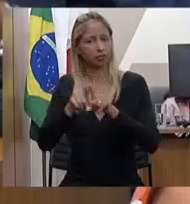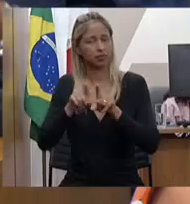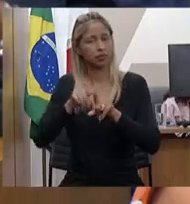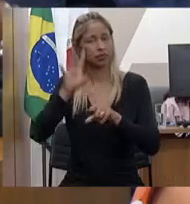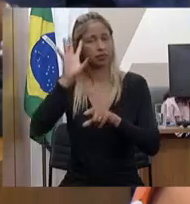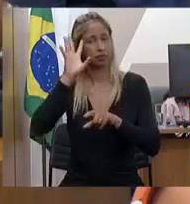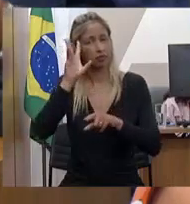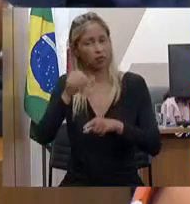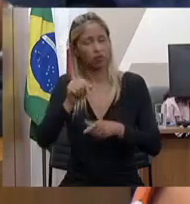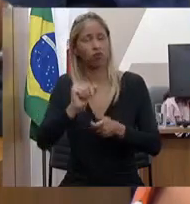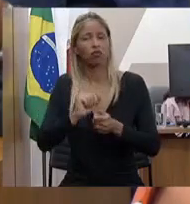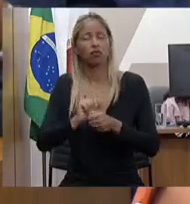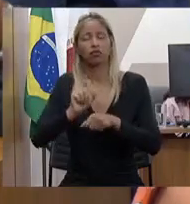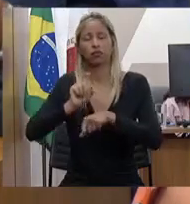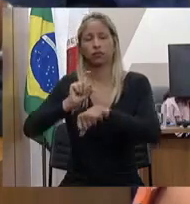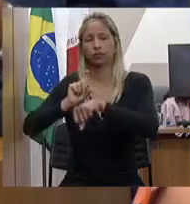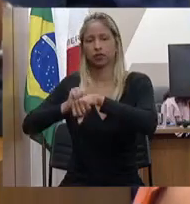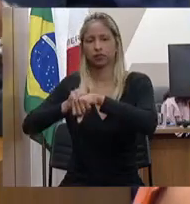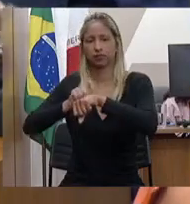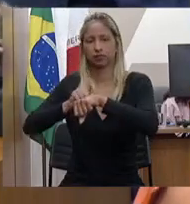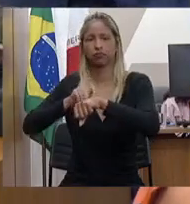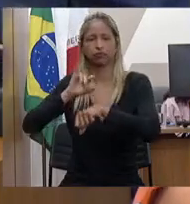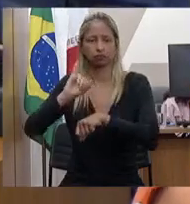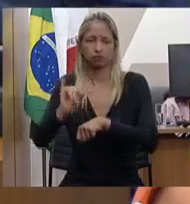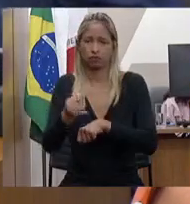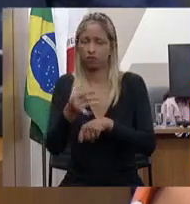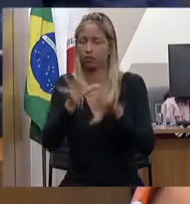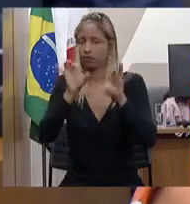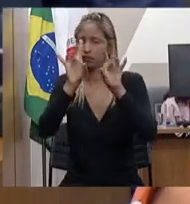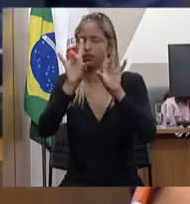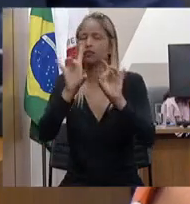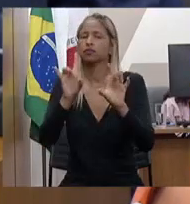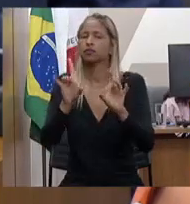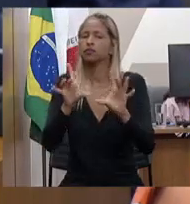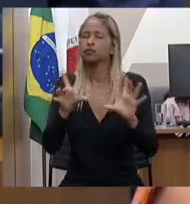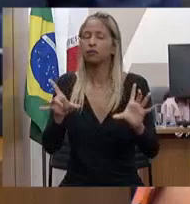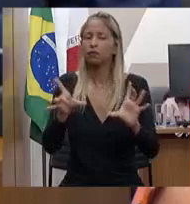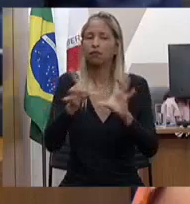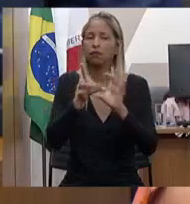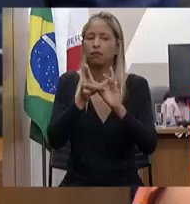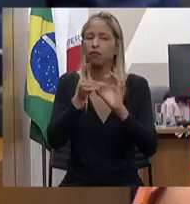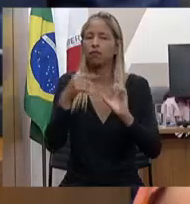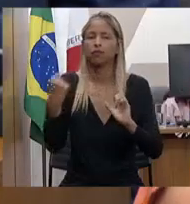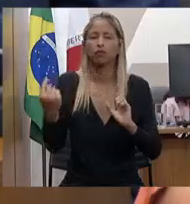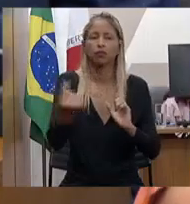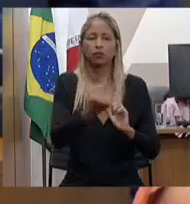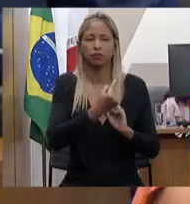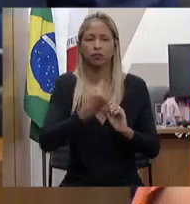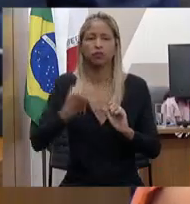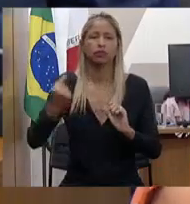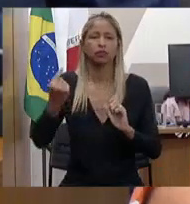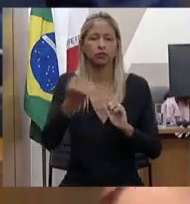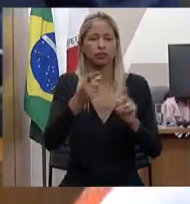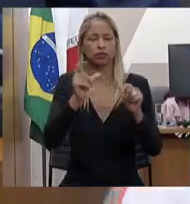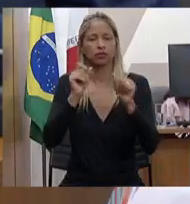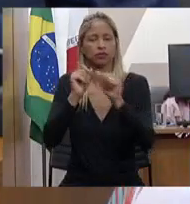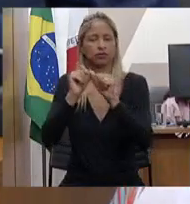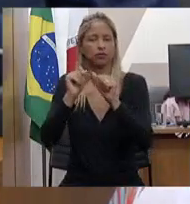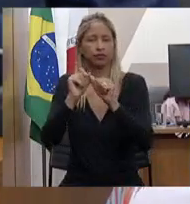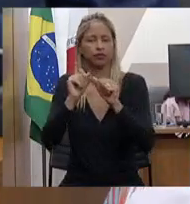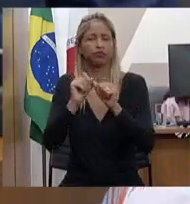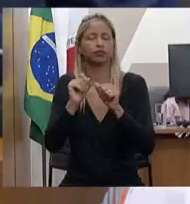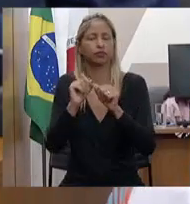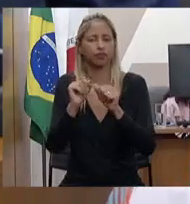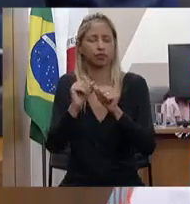acho que é um momento oportuno de união de todos nós para que nós possamos fazer